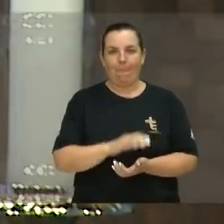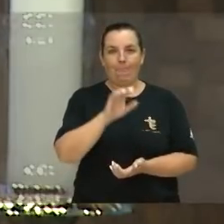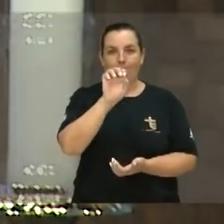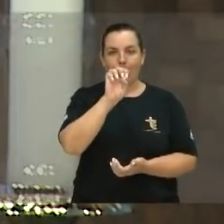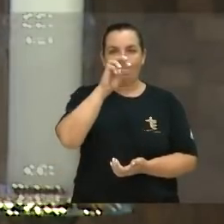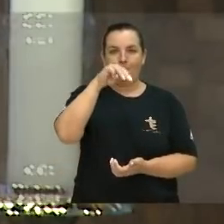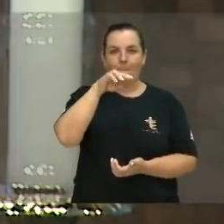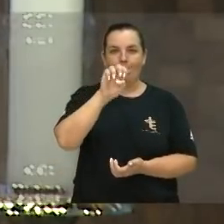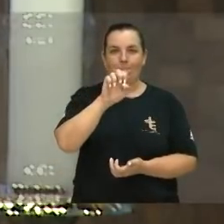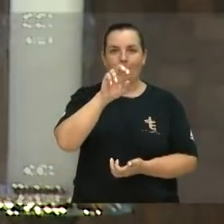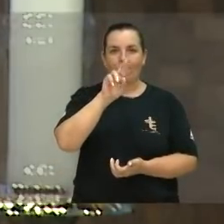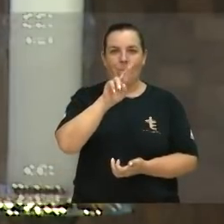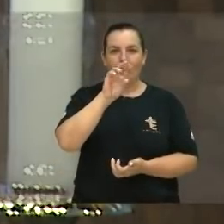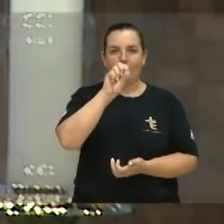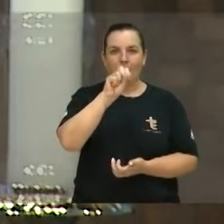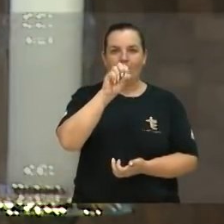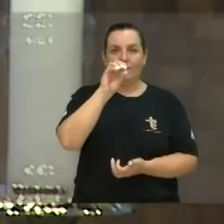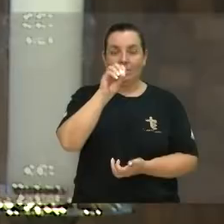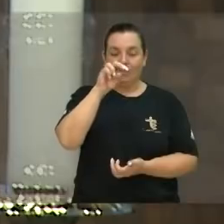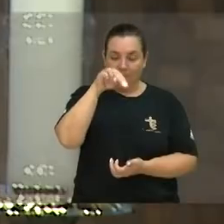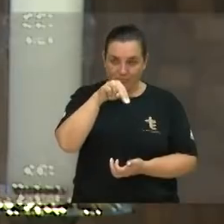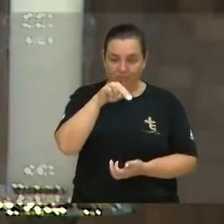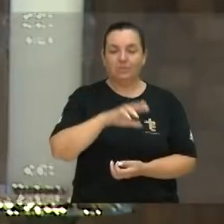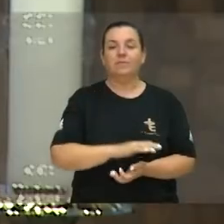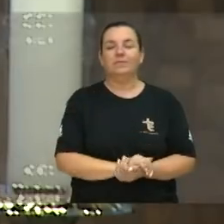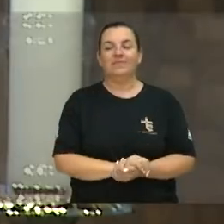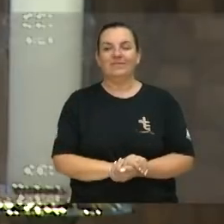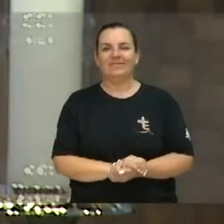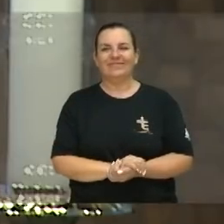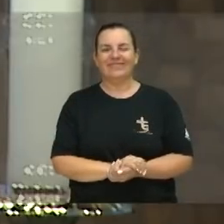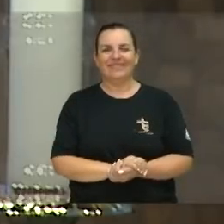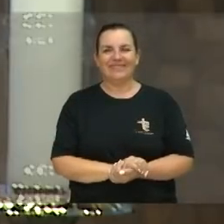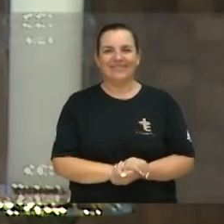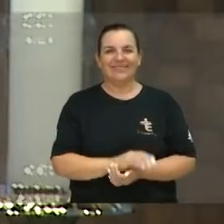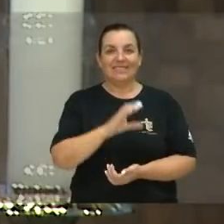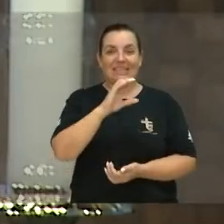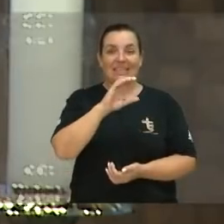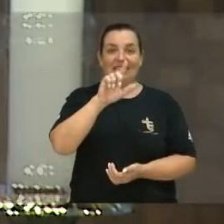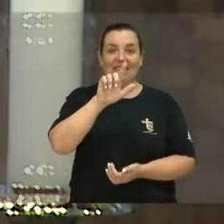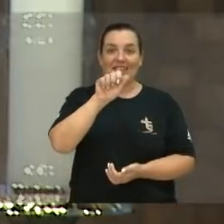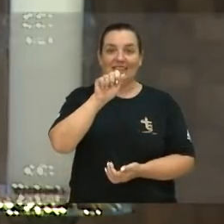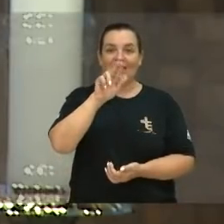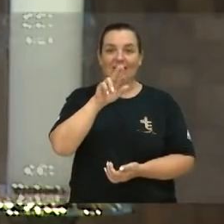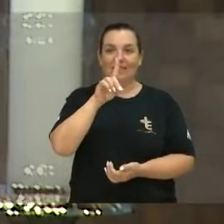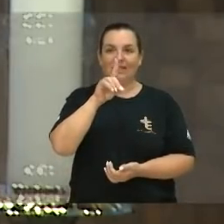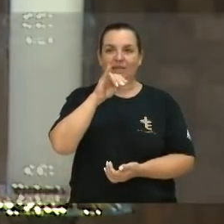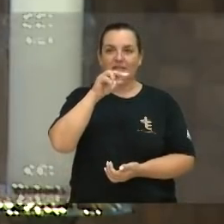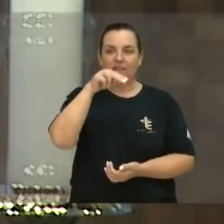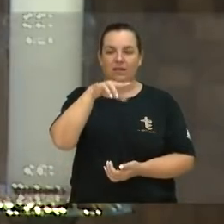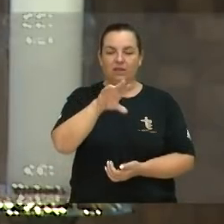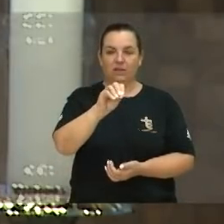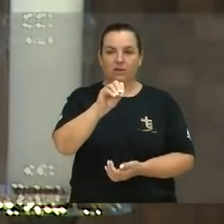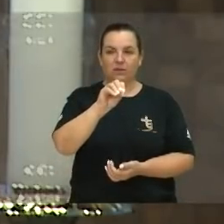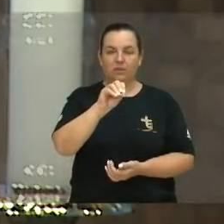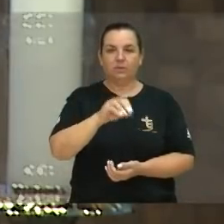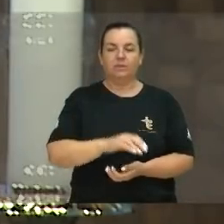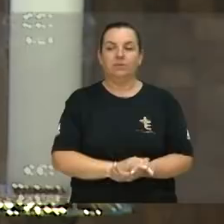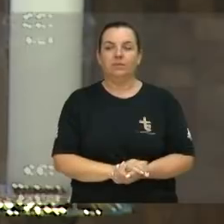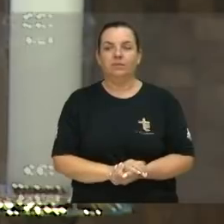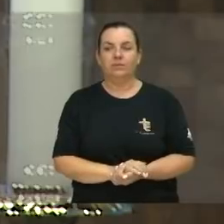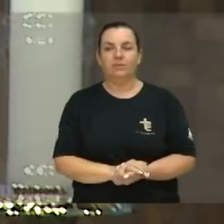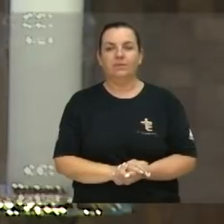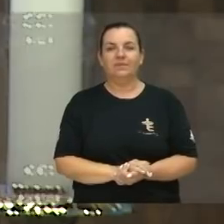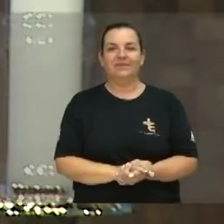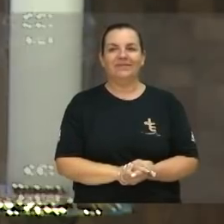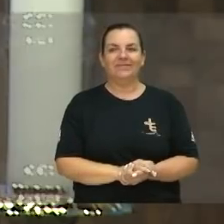wemerson nos acompanhando de são josé estado de santa catarina o claudino nos acompanhando do vale do paraíba